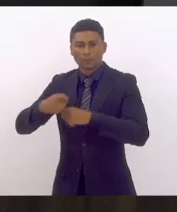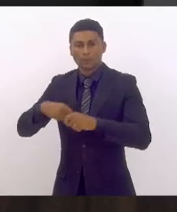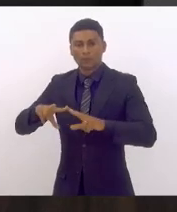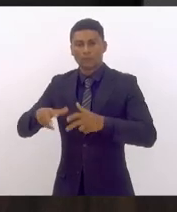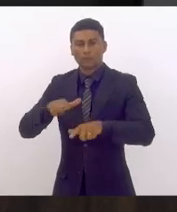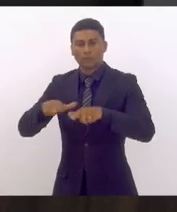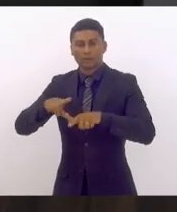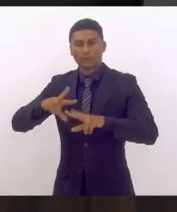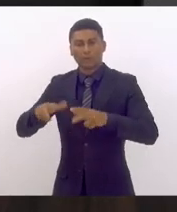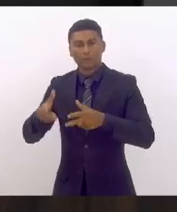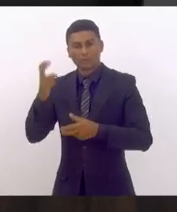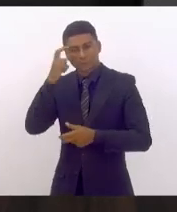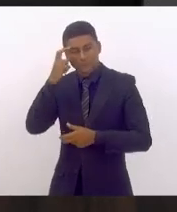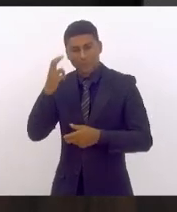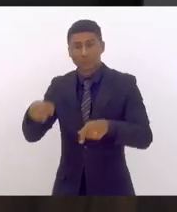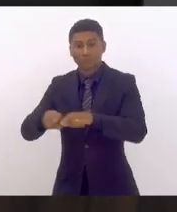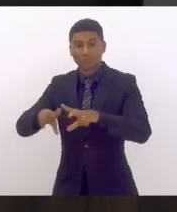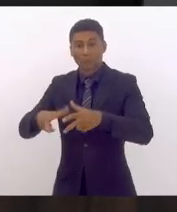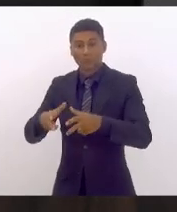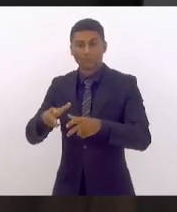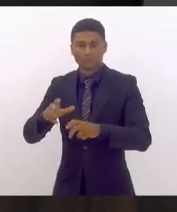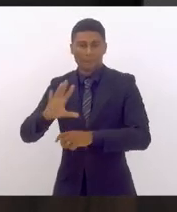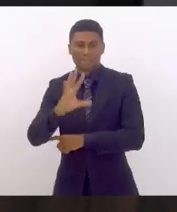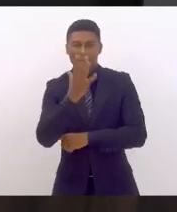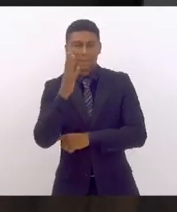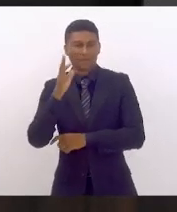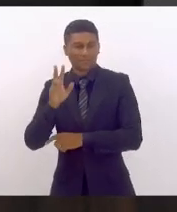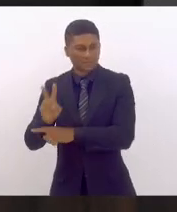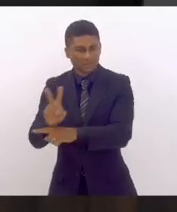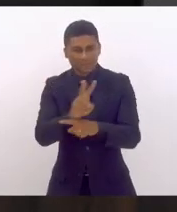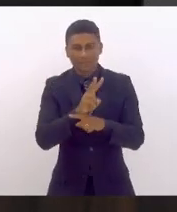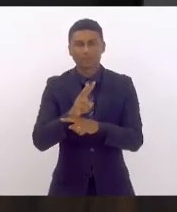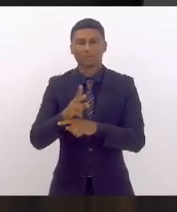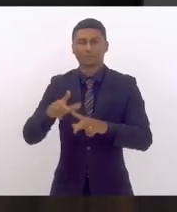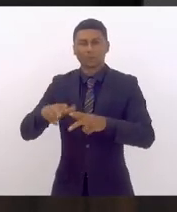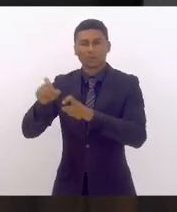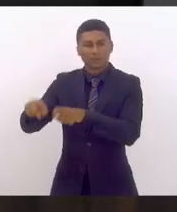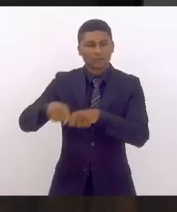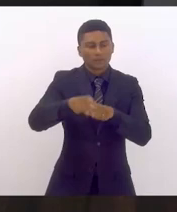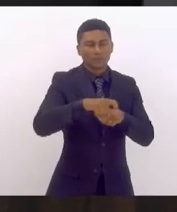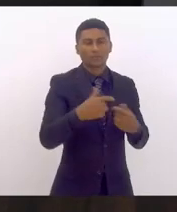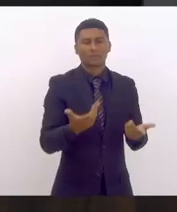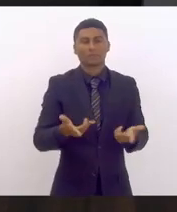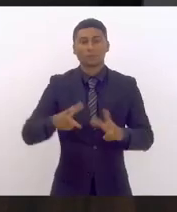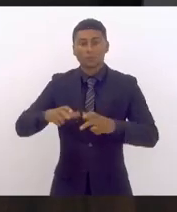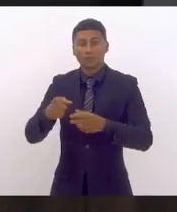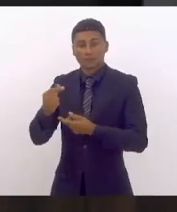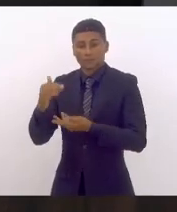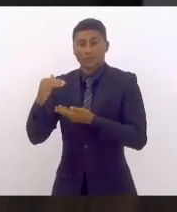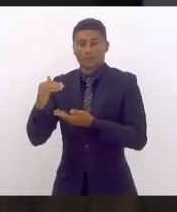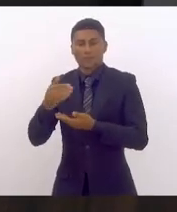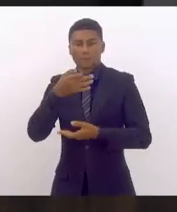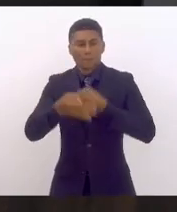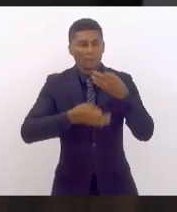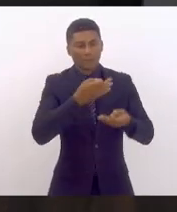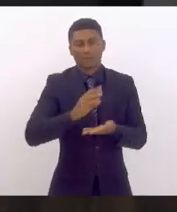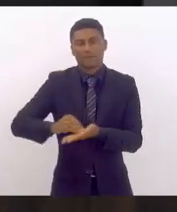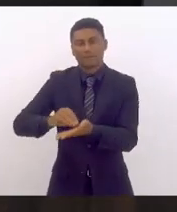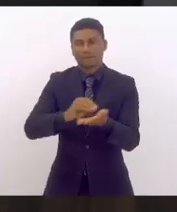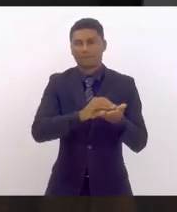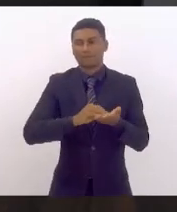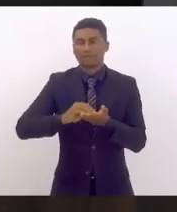de cultura de Defesa do meio ambiente agricultura Turismo faz o orçamento as emendas de plenário